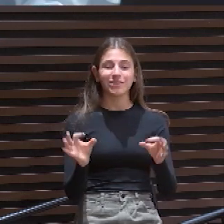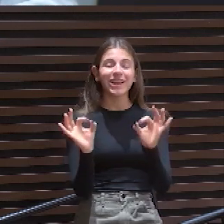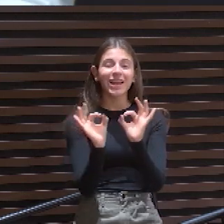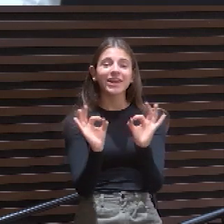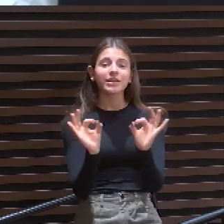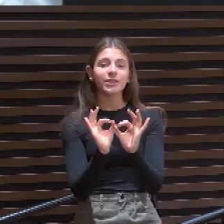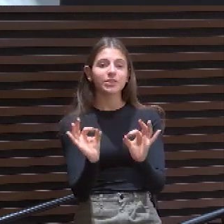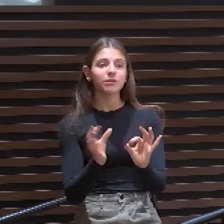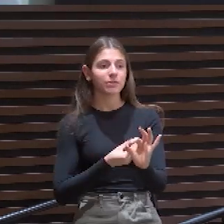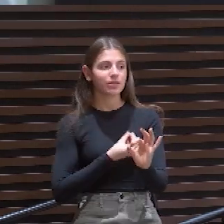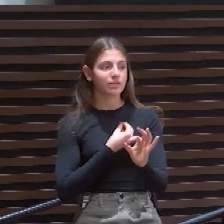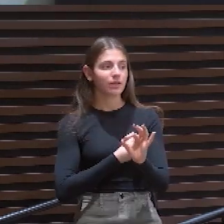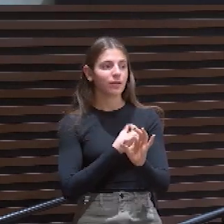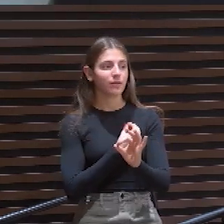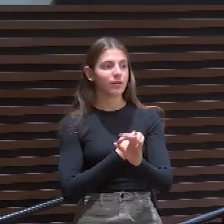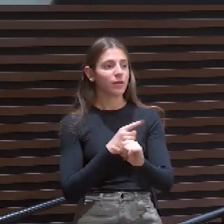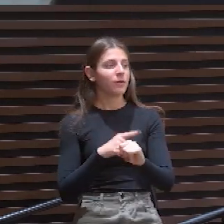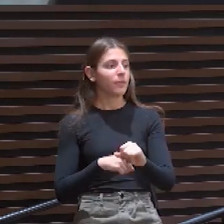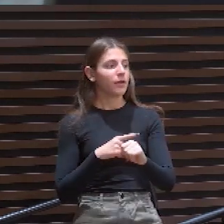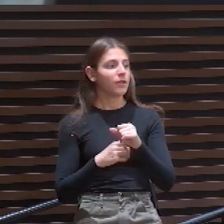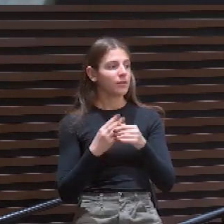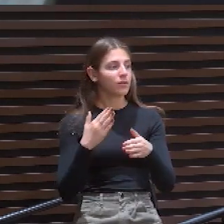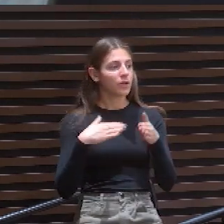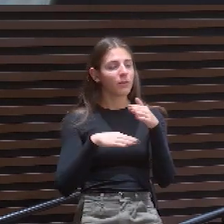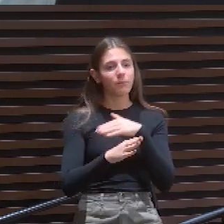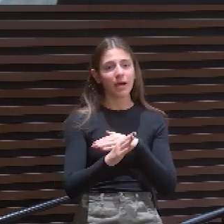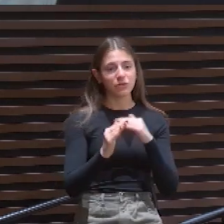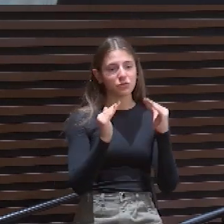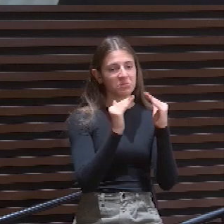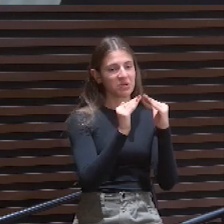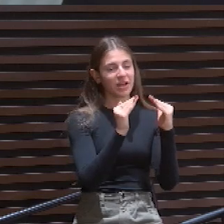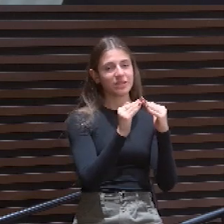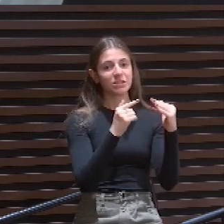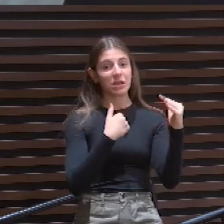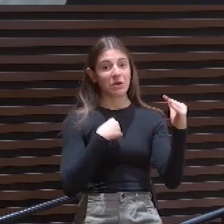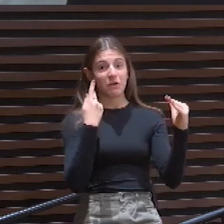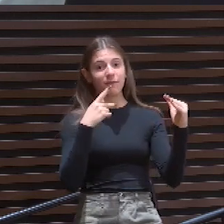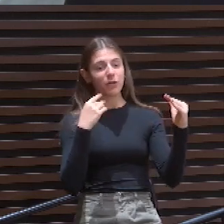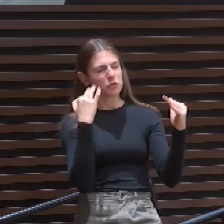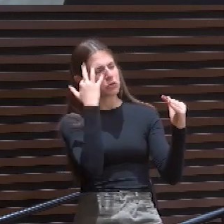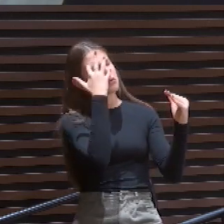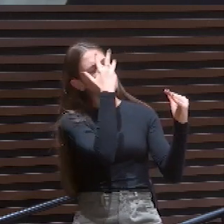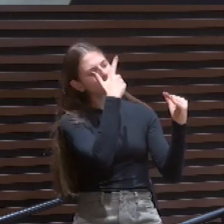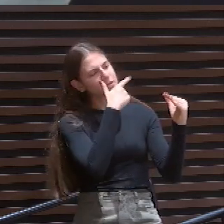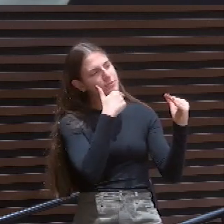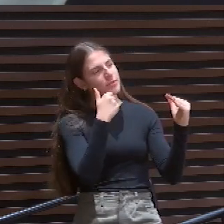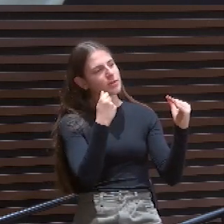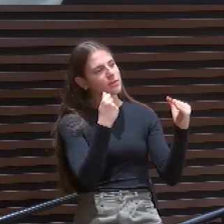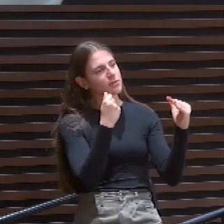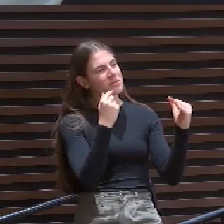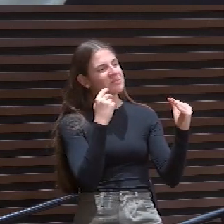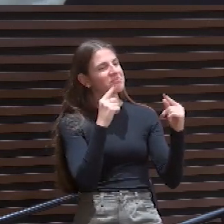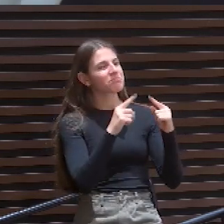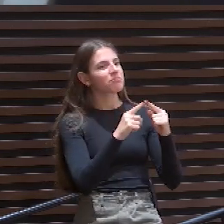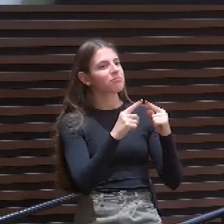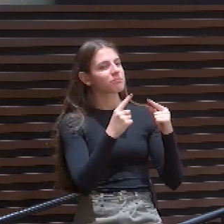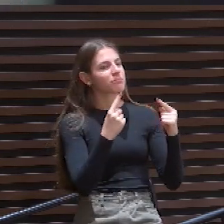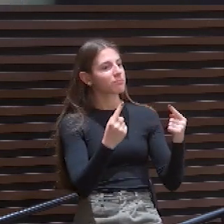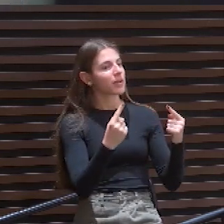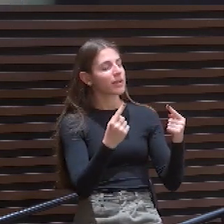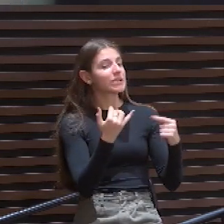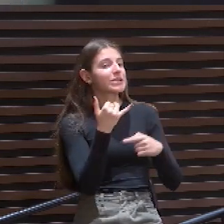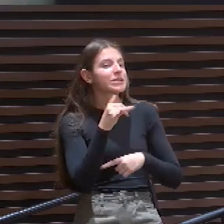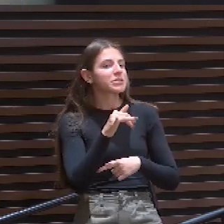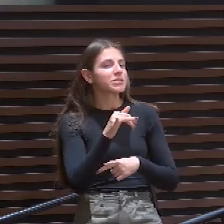vida, quando eu passo na frente de uma casa, eu falo, nossa, que casa bonita, hein? Mas foi pintar de amarelo. Olha eu julgando.